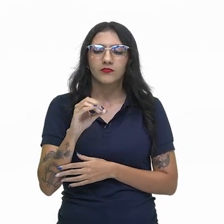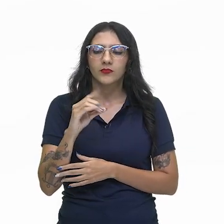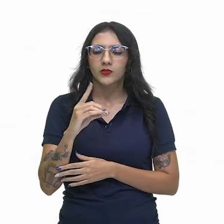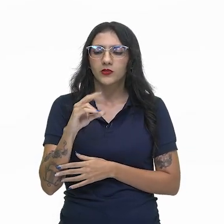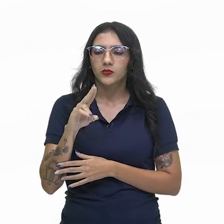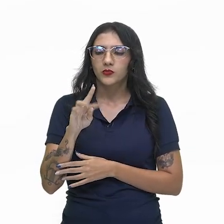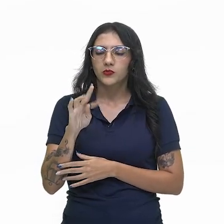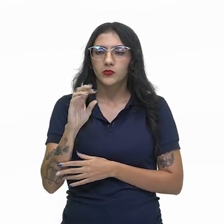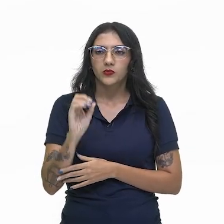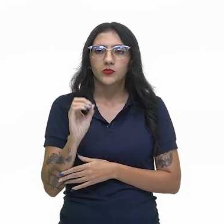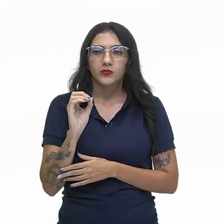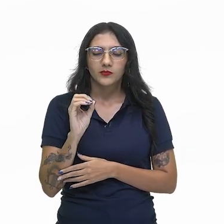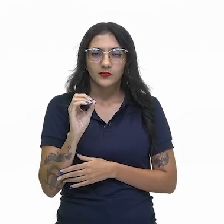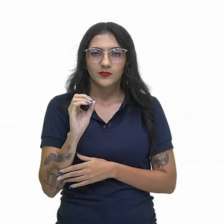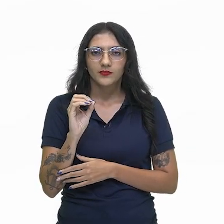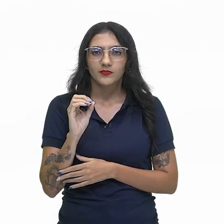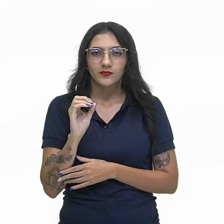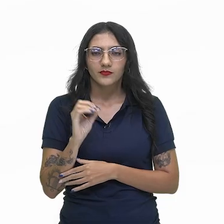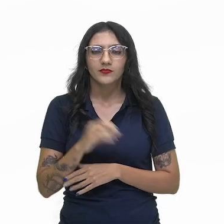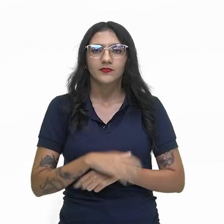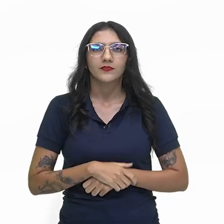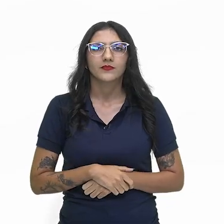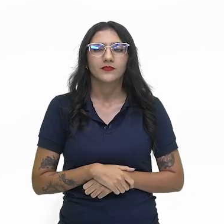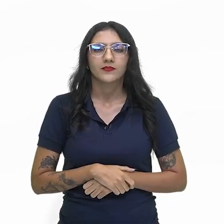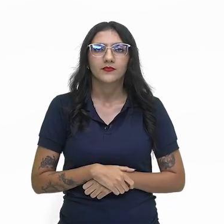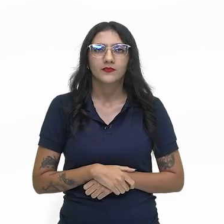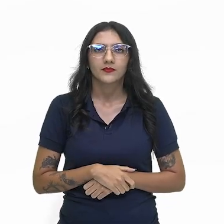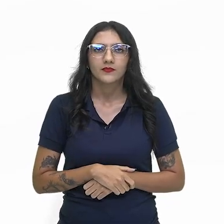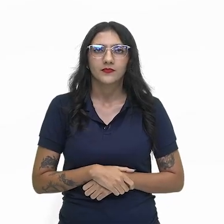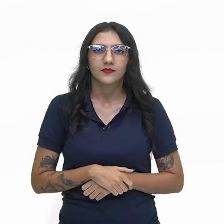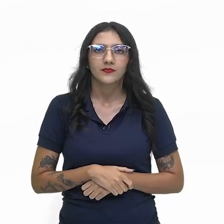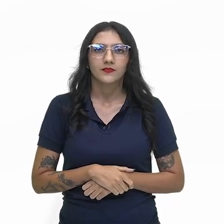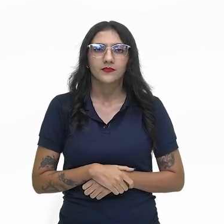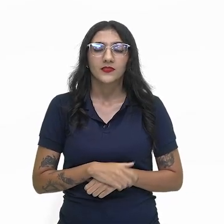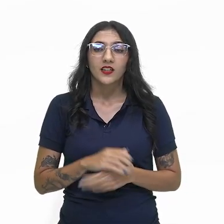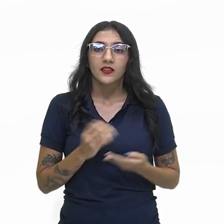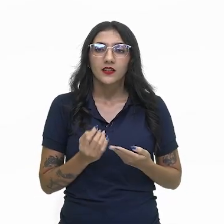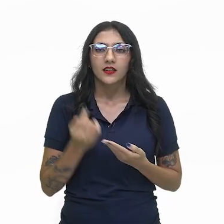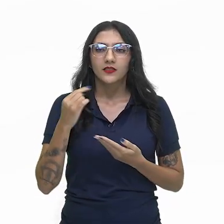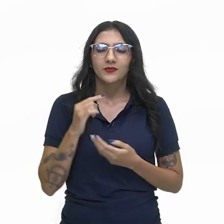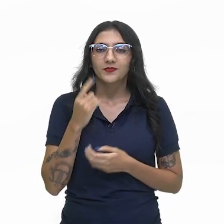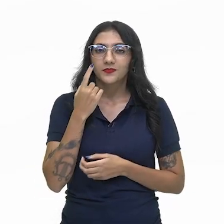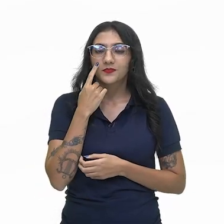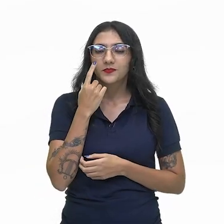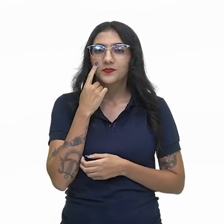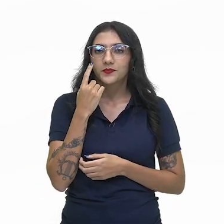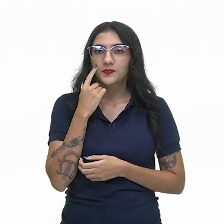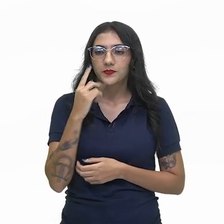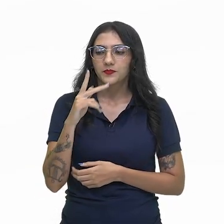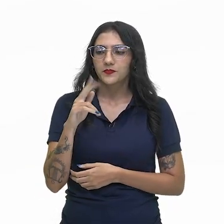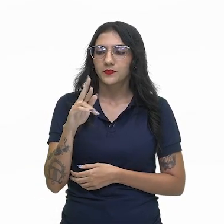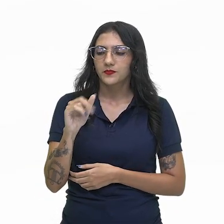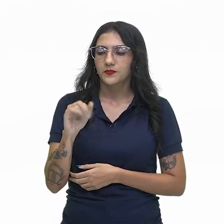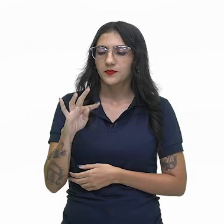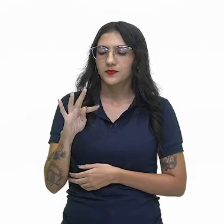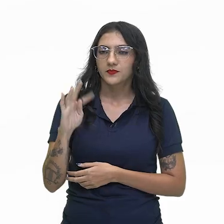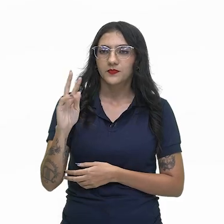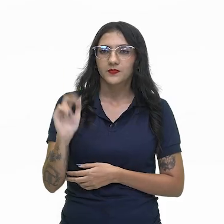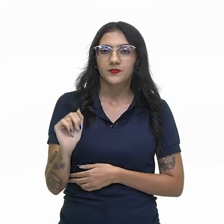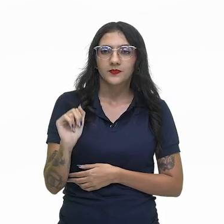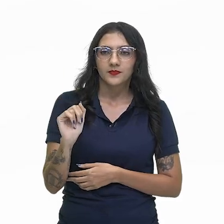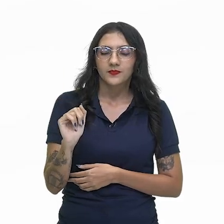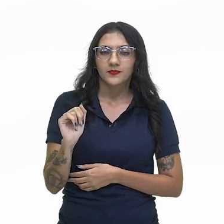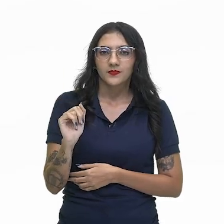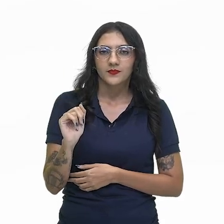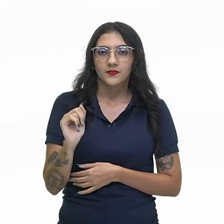São os produtos e antes da seta são os reagentes. E aí você observa que a prata,